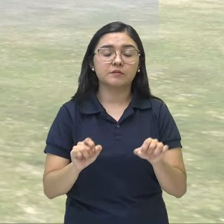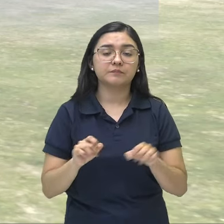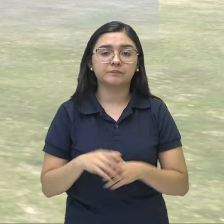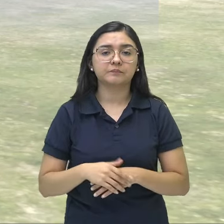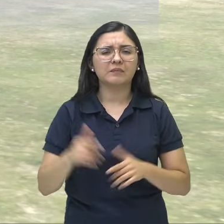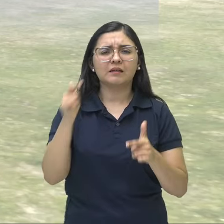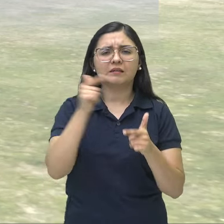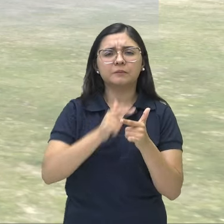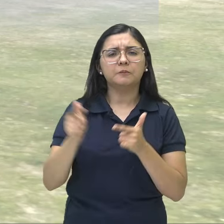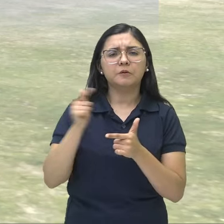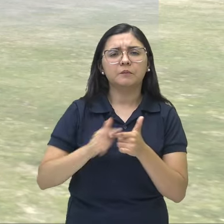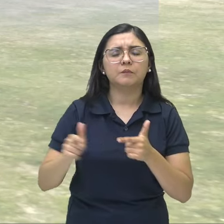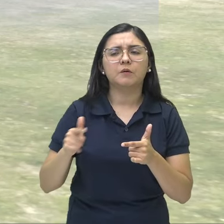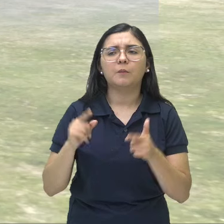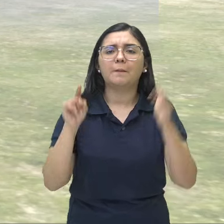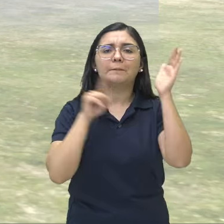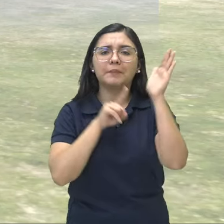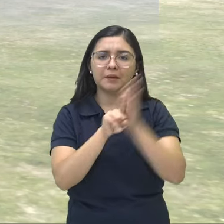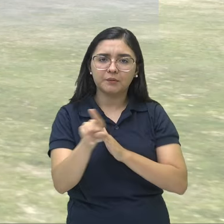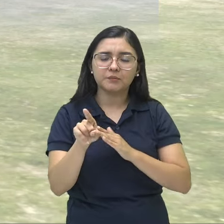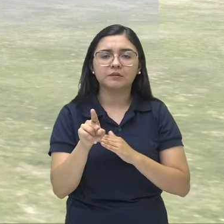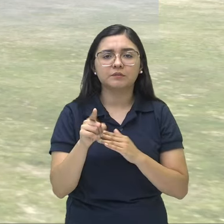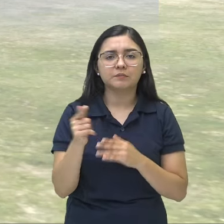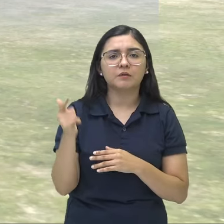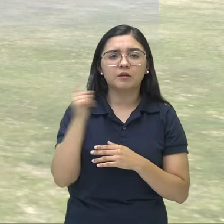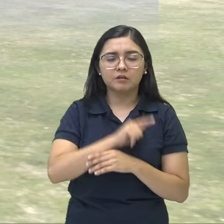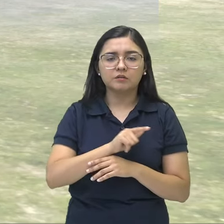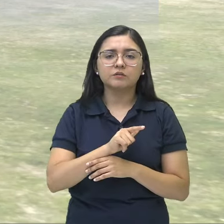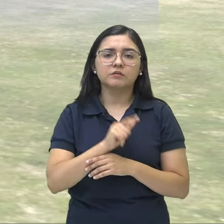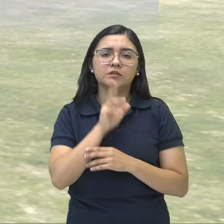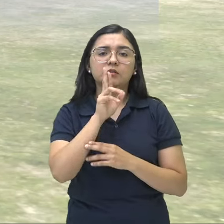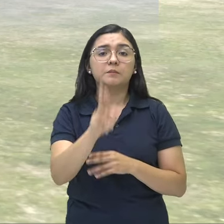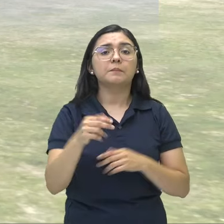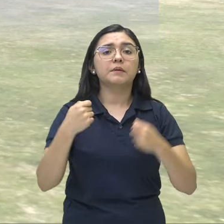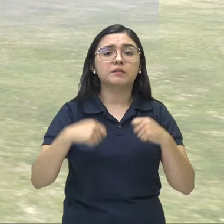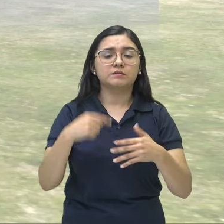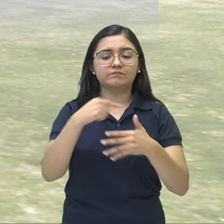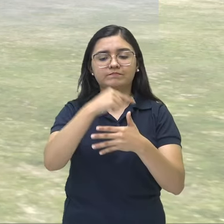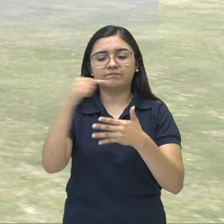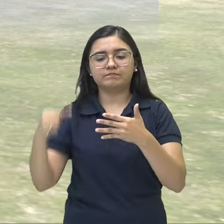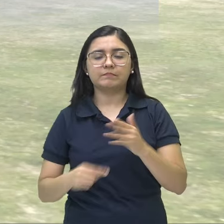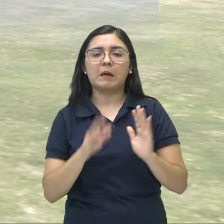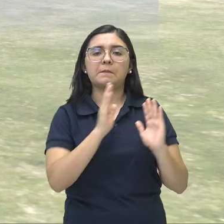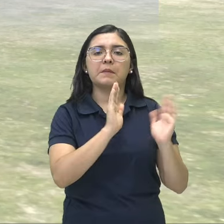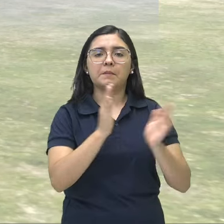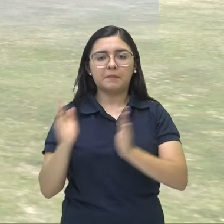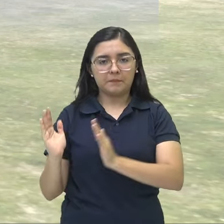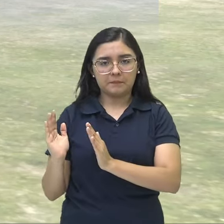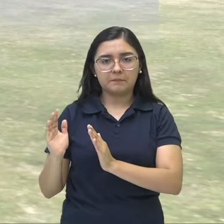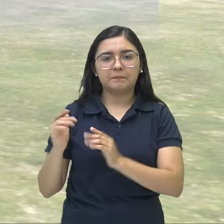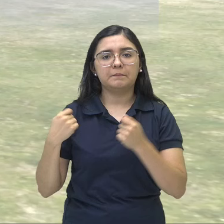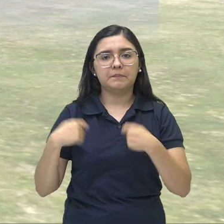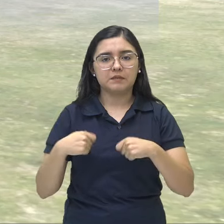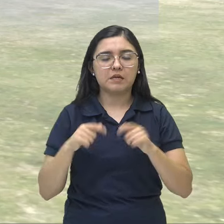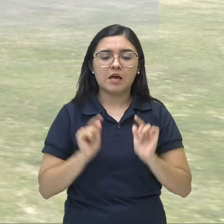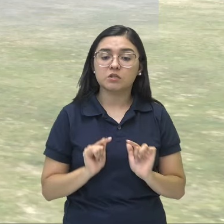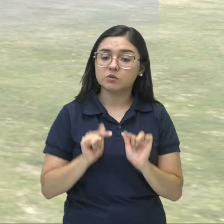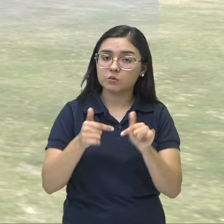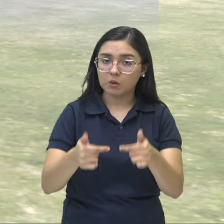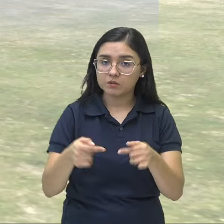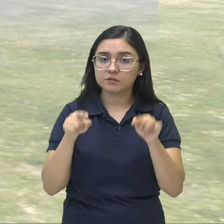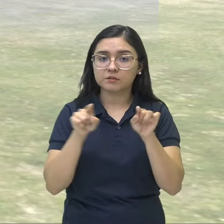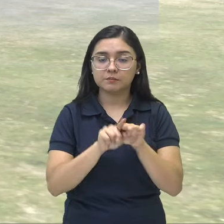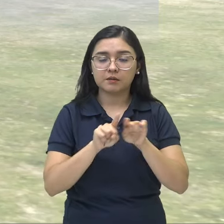o problema ou uma pergunta seja resolvida, existe um conjunto de etapas, existe aí um conjunto de ações